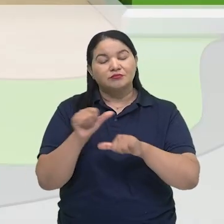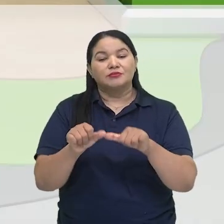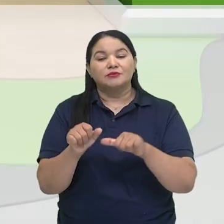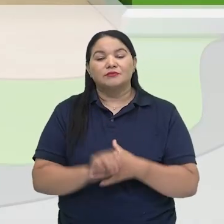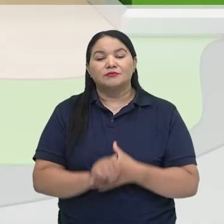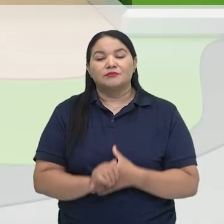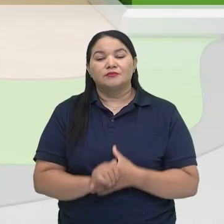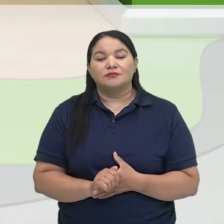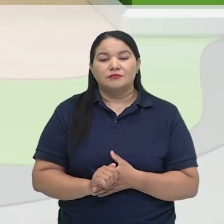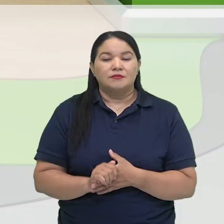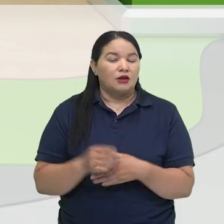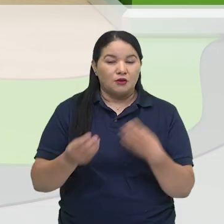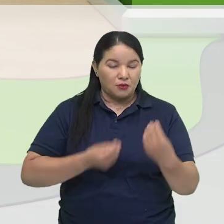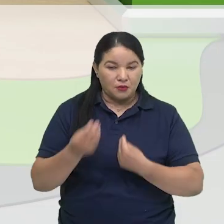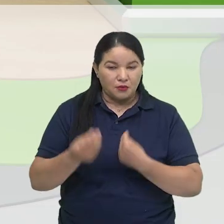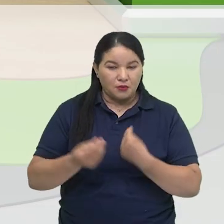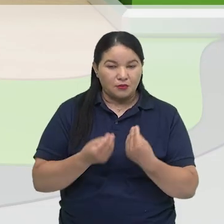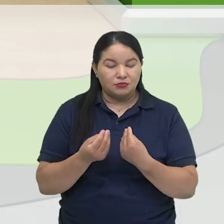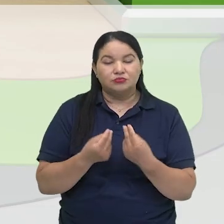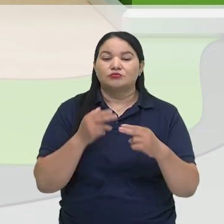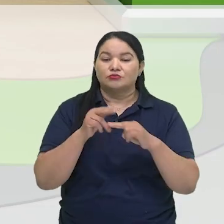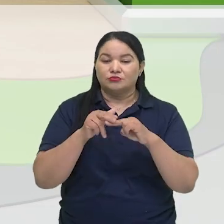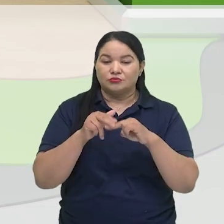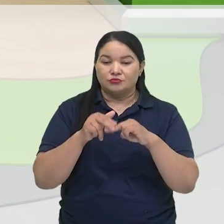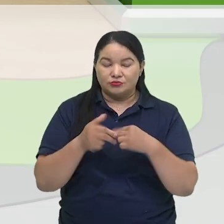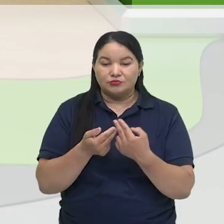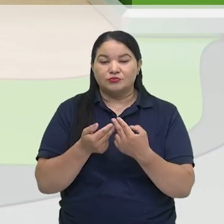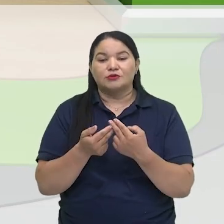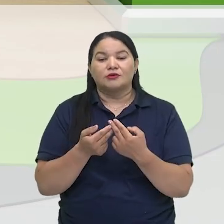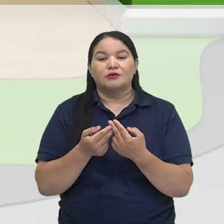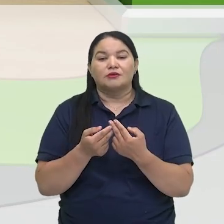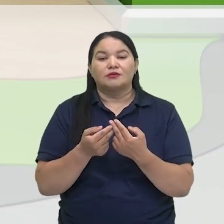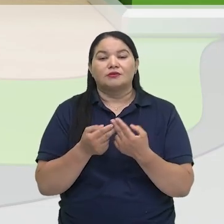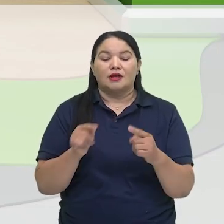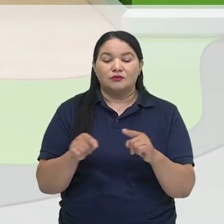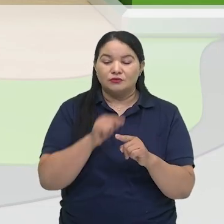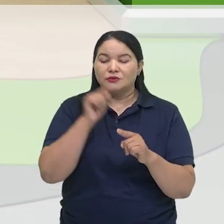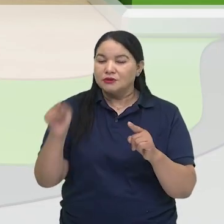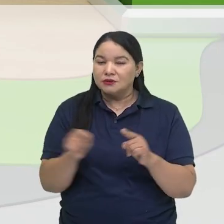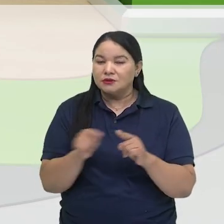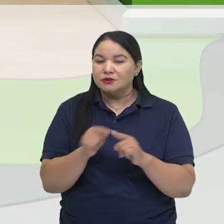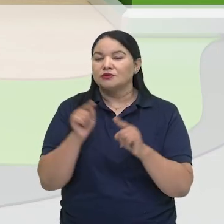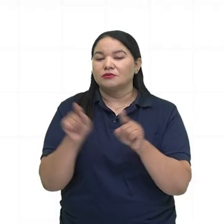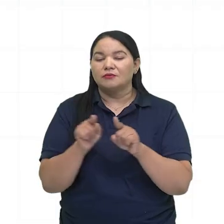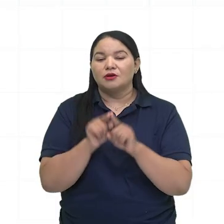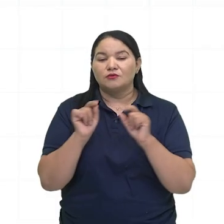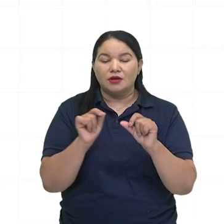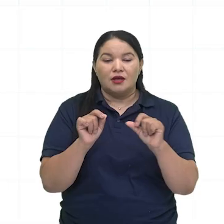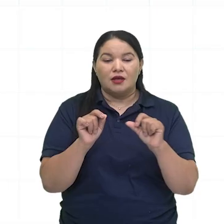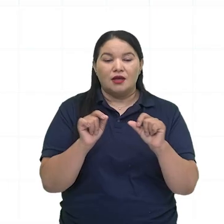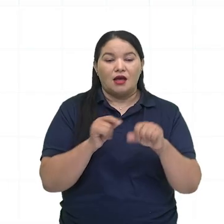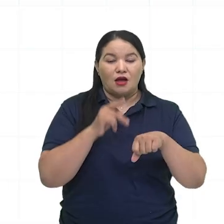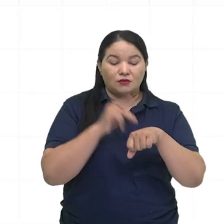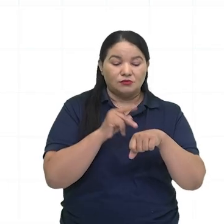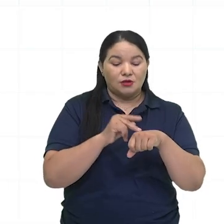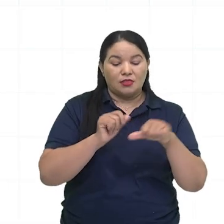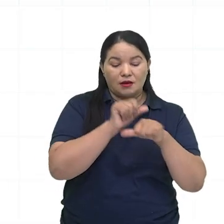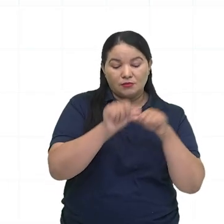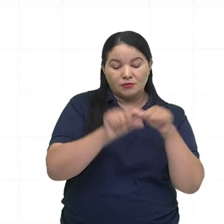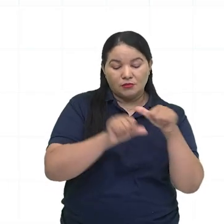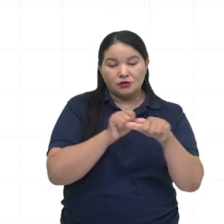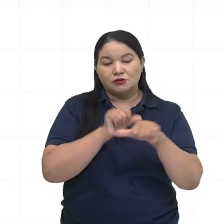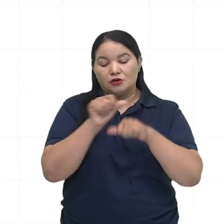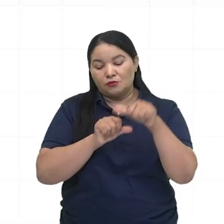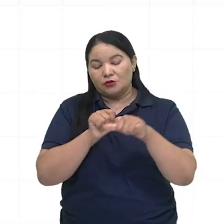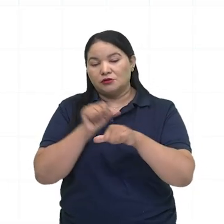se transformam de que forma? Através do ciclo das rochas. Então, o ciclo das rochas é um